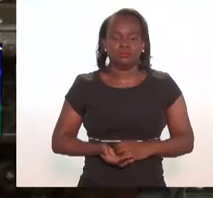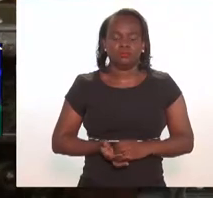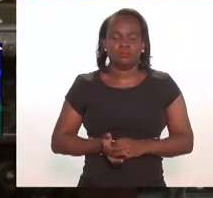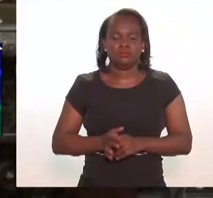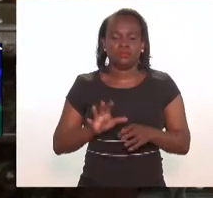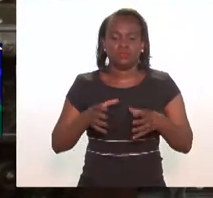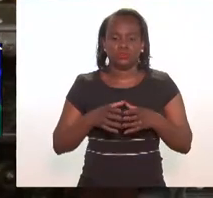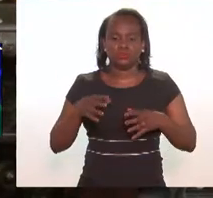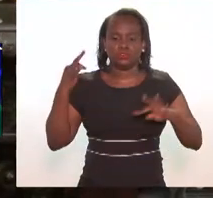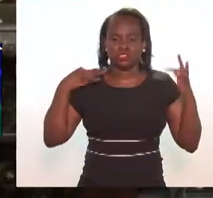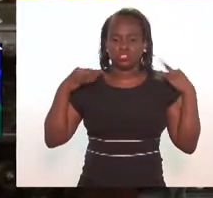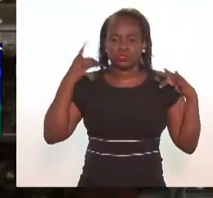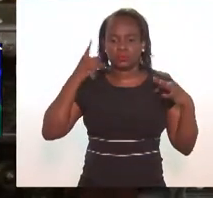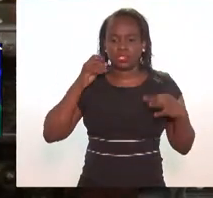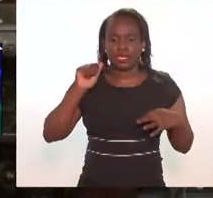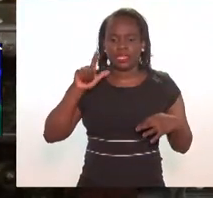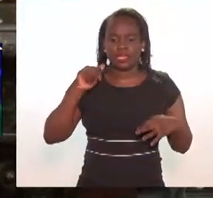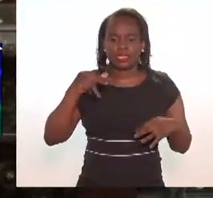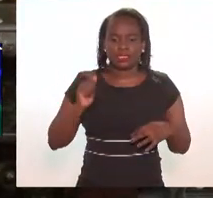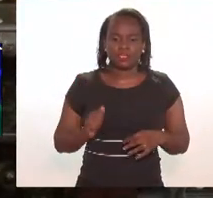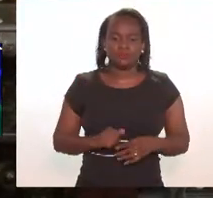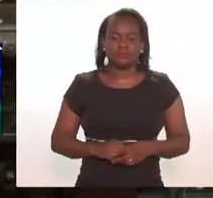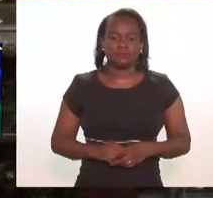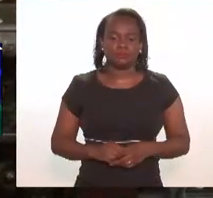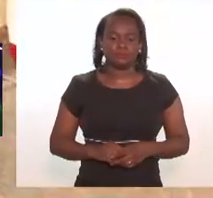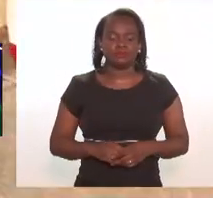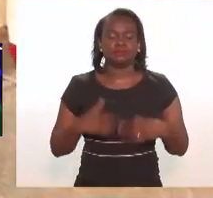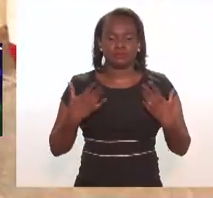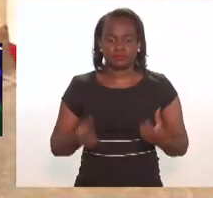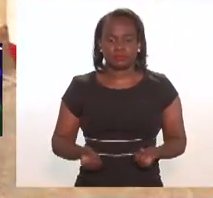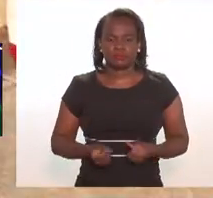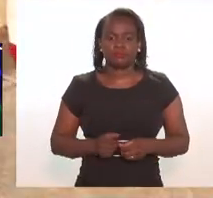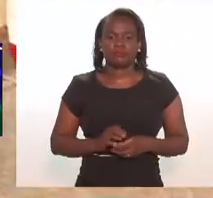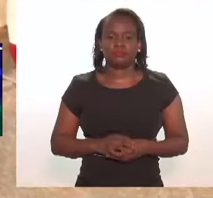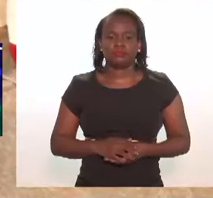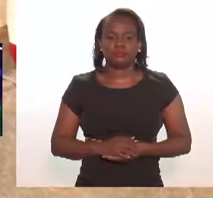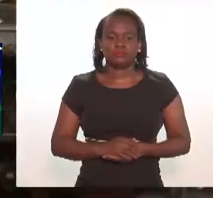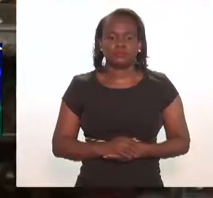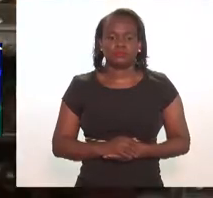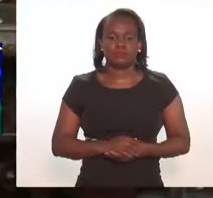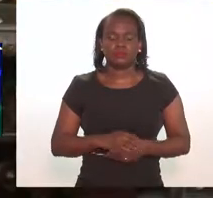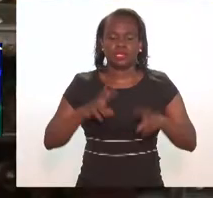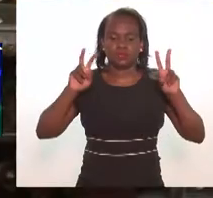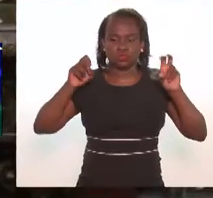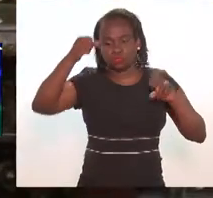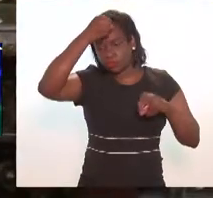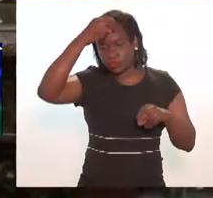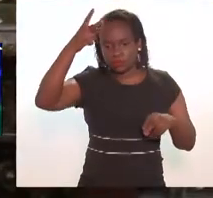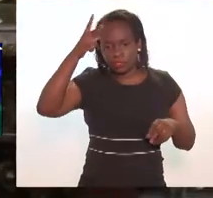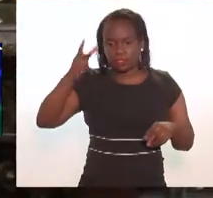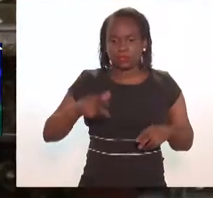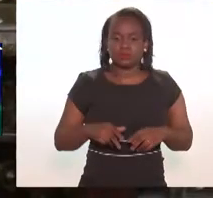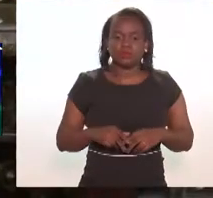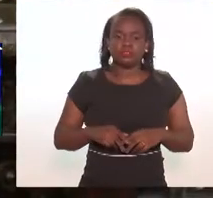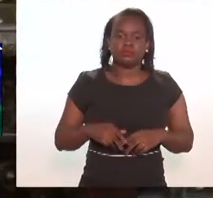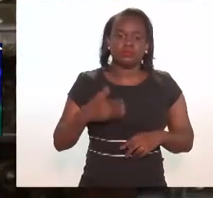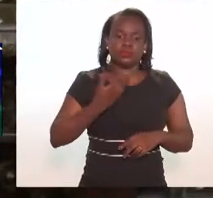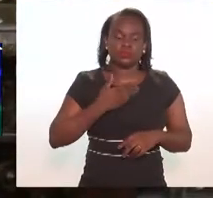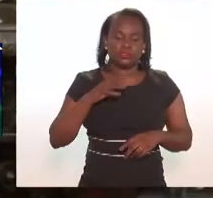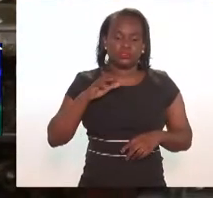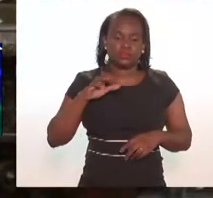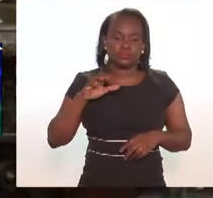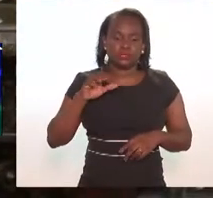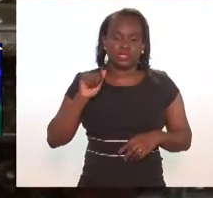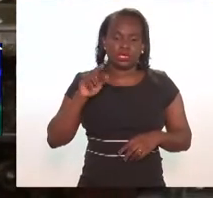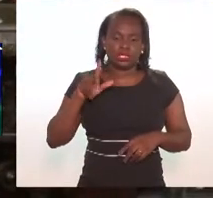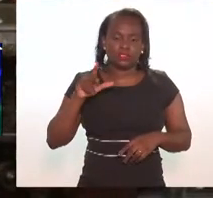Pela Comissão de Turismo, deputada Alana Passos. Favorável, presidente. Assuntos municipais. Meu amigo Charles Brau,